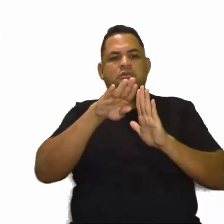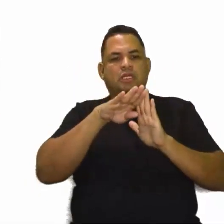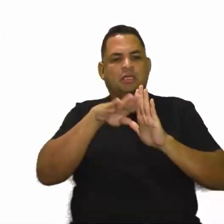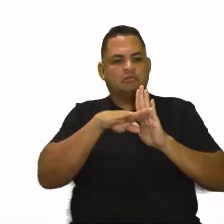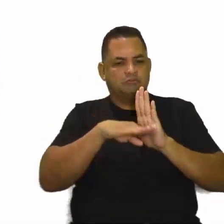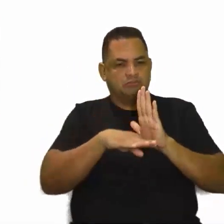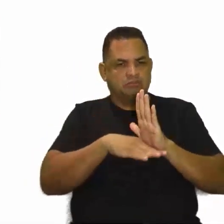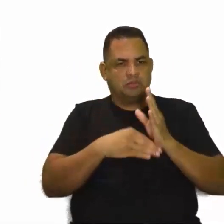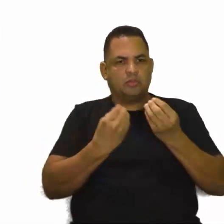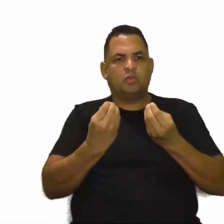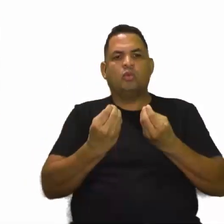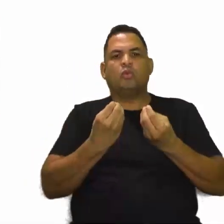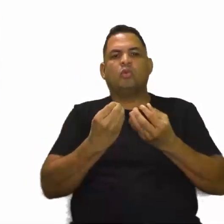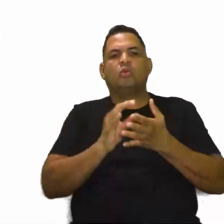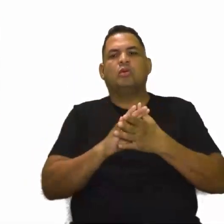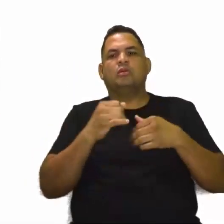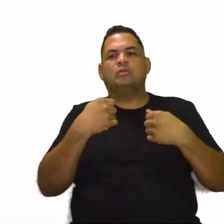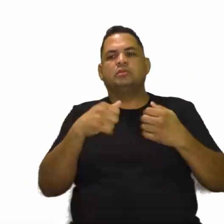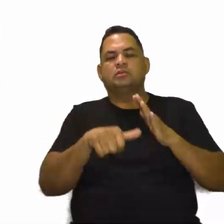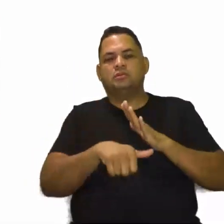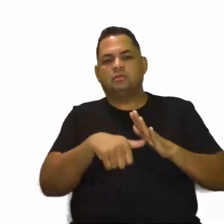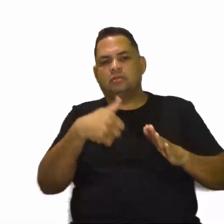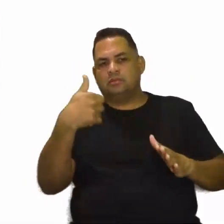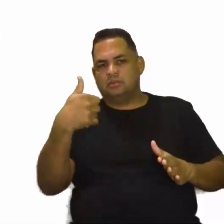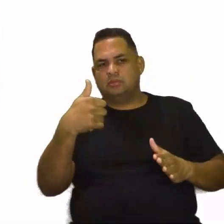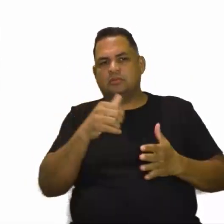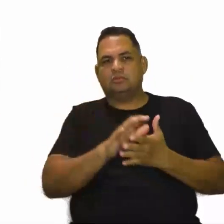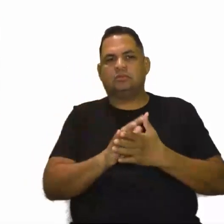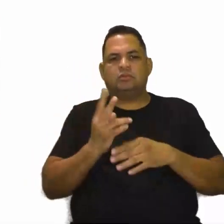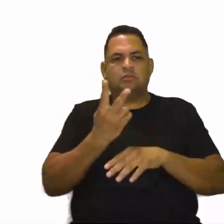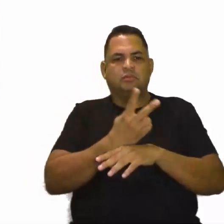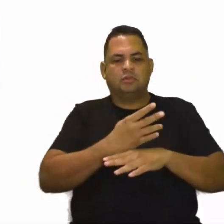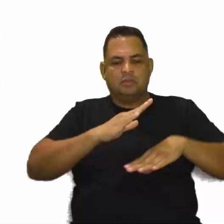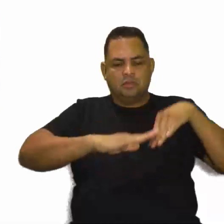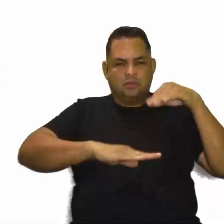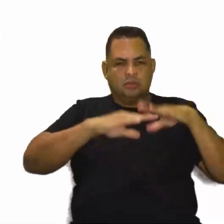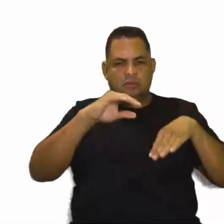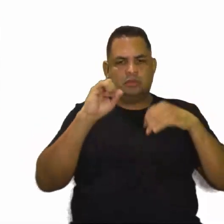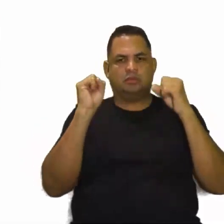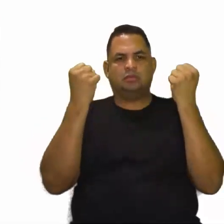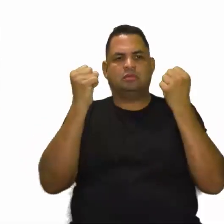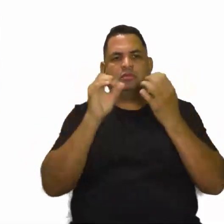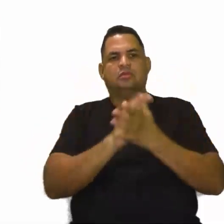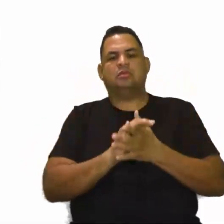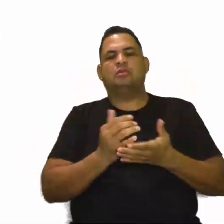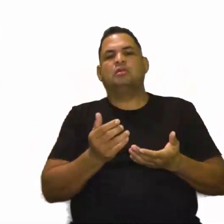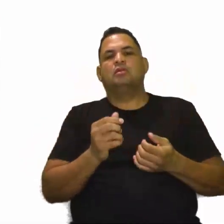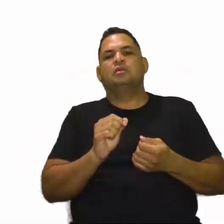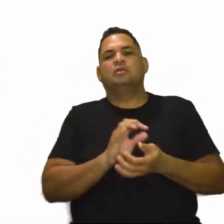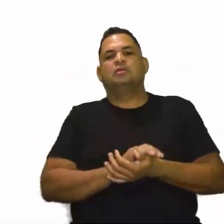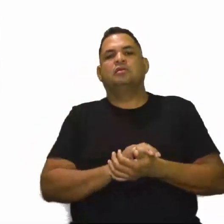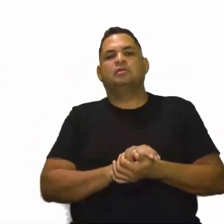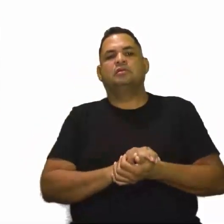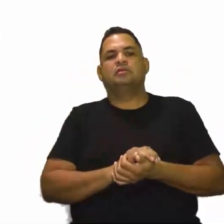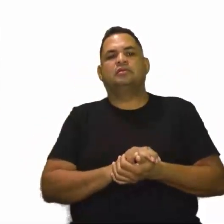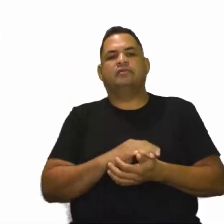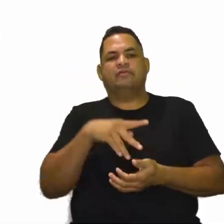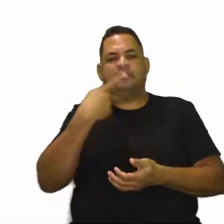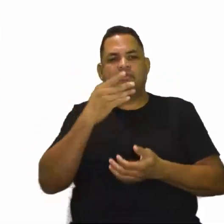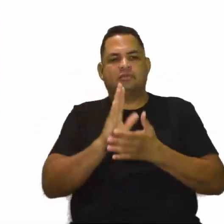aqui, né? O que eu tenho que fazer primeiro? Então, eu vou procurar um profissional de educação física, falamos